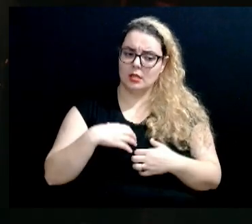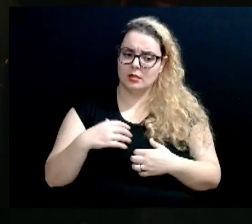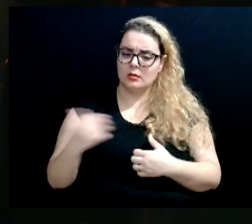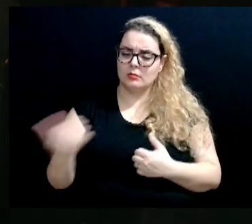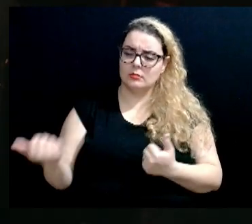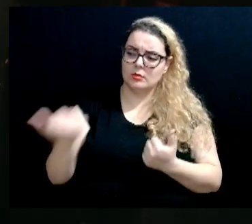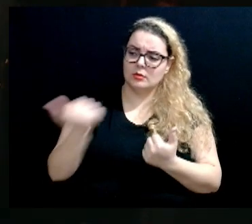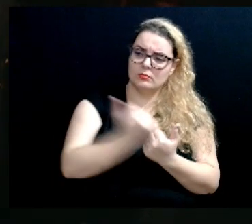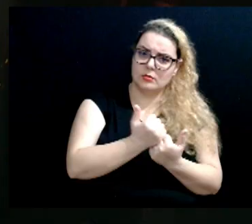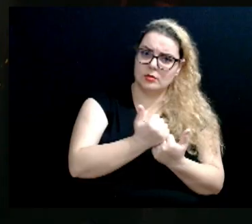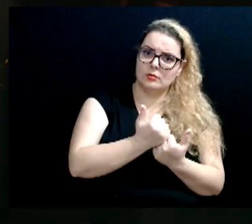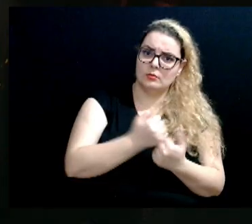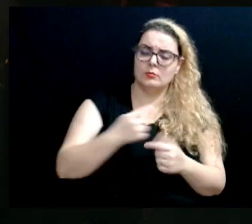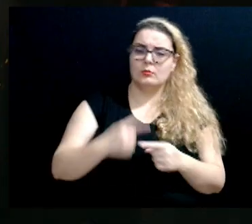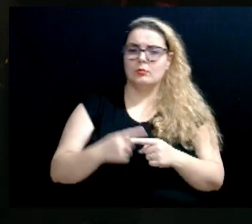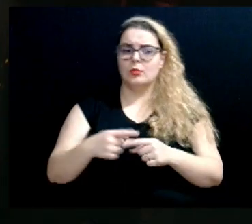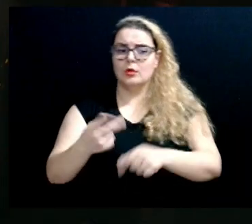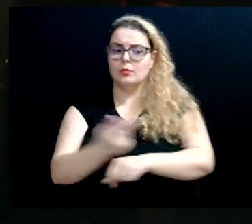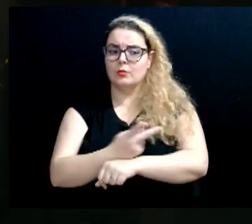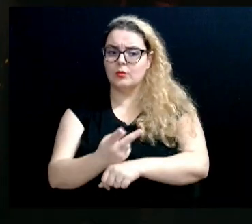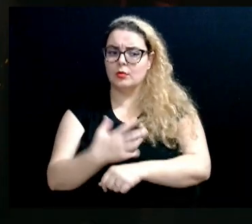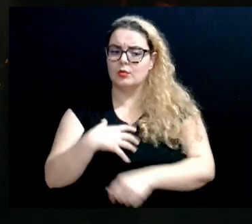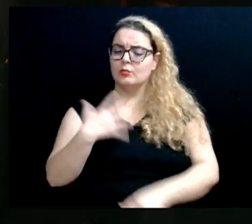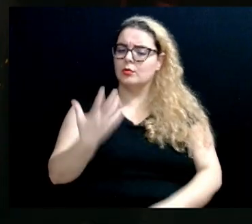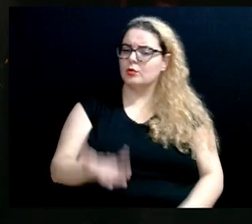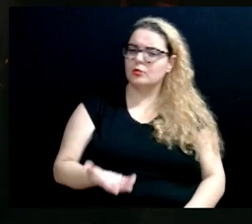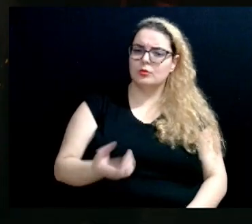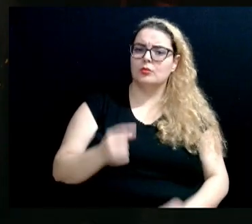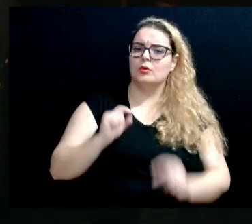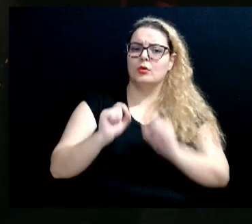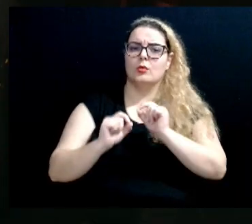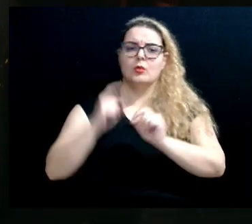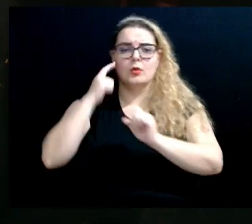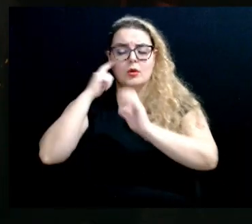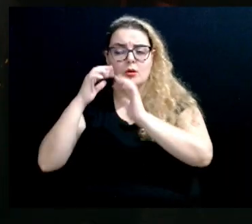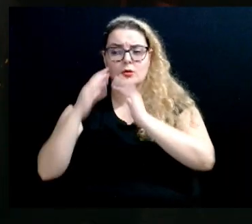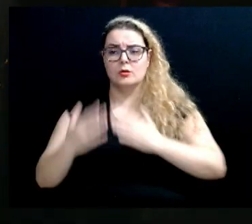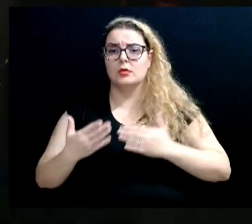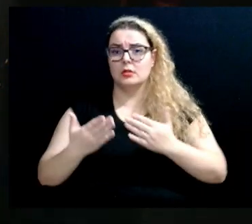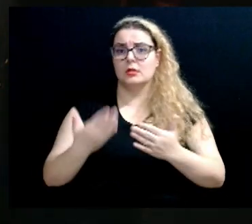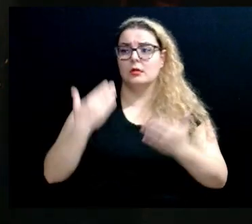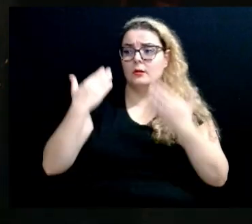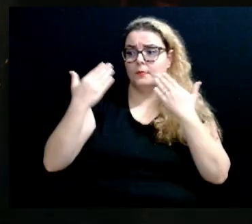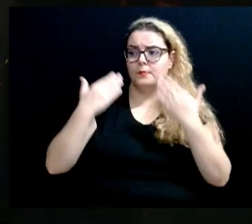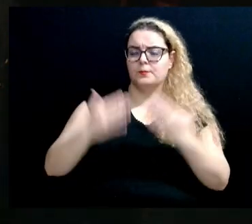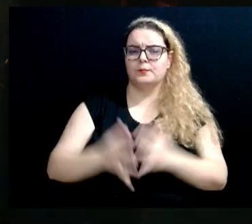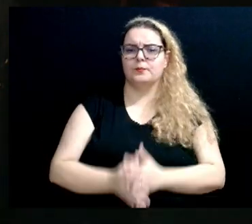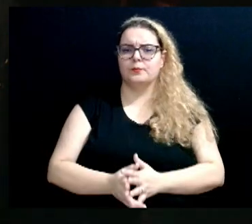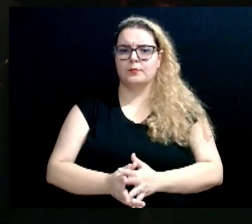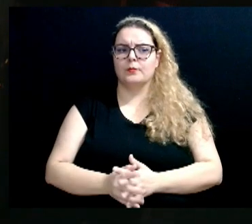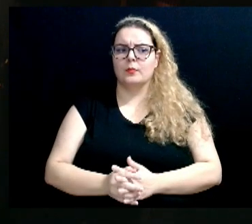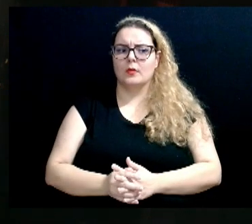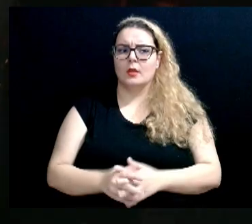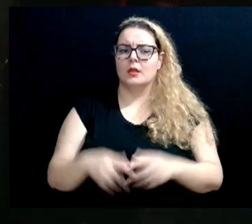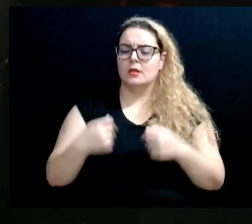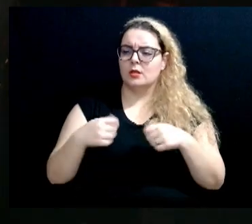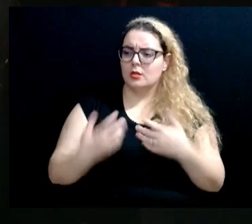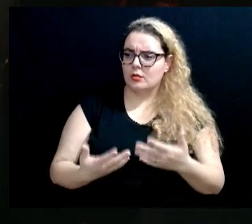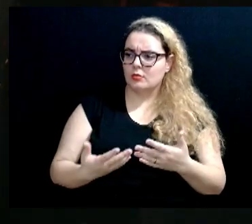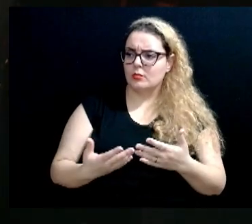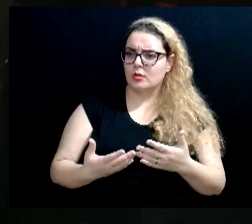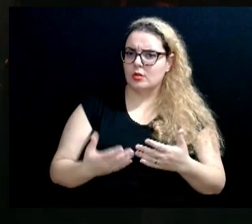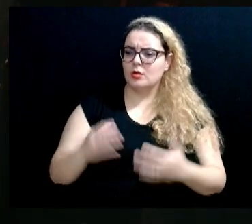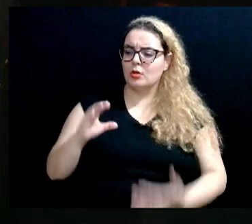que a gente busca isso? O que o nosso cérebro traz na questão psicológica? Essa necessidade de compensar,